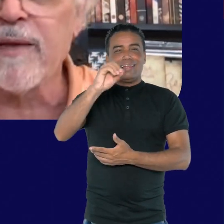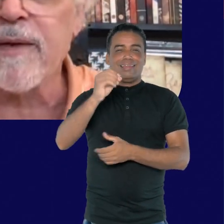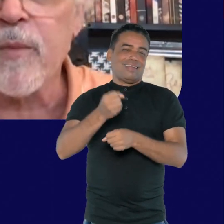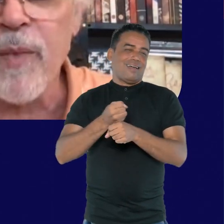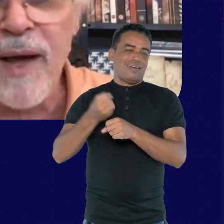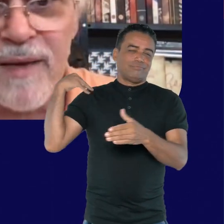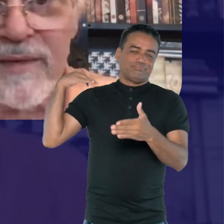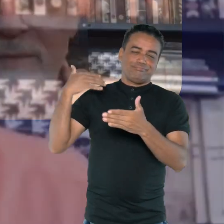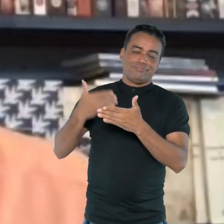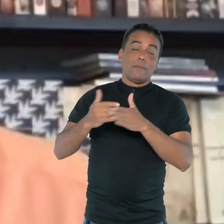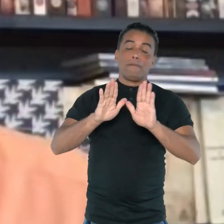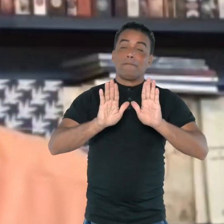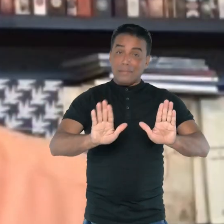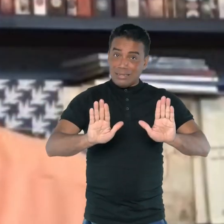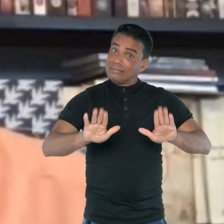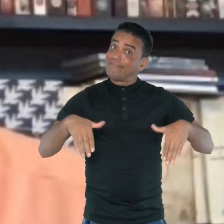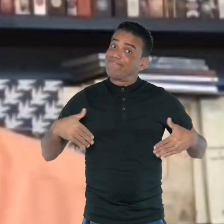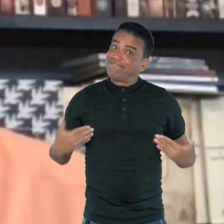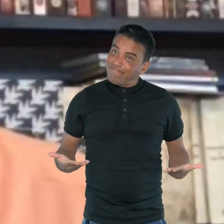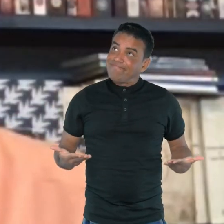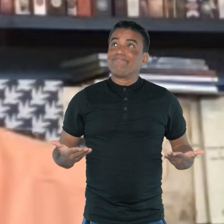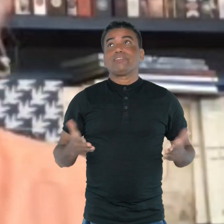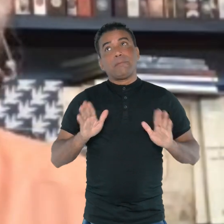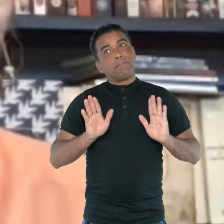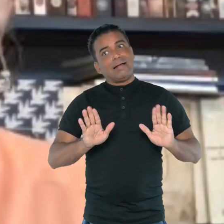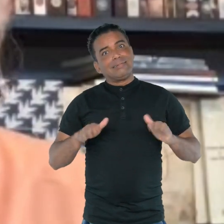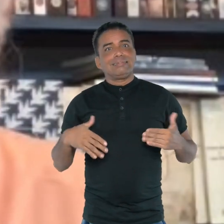anos. Mas